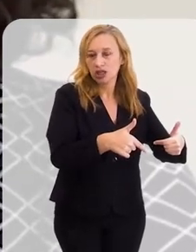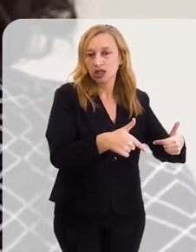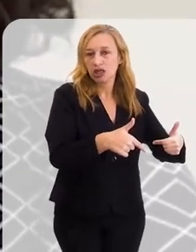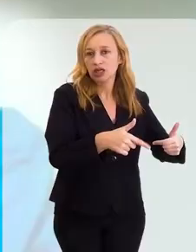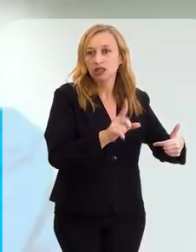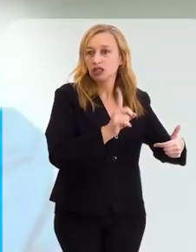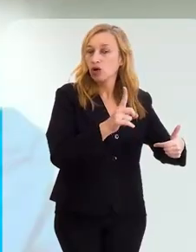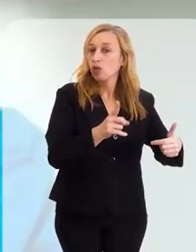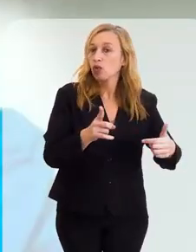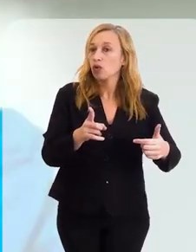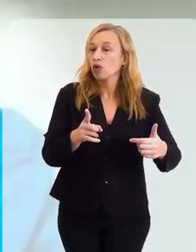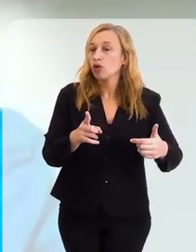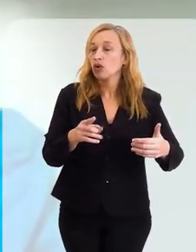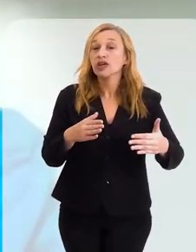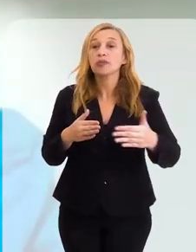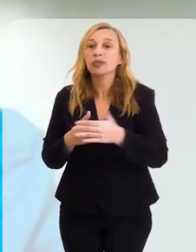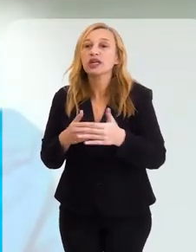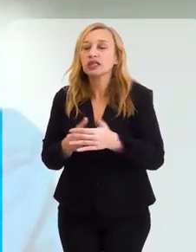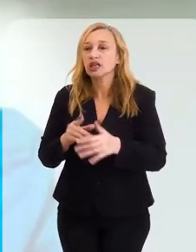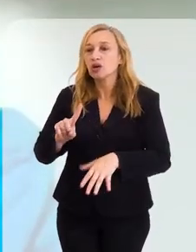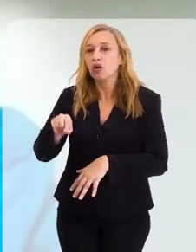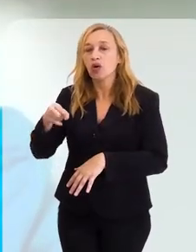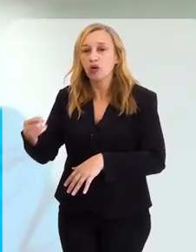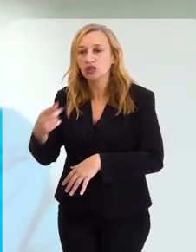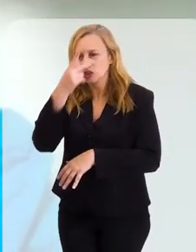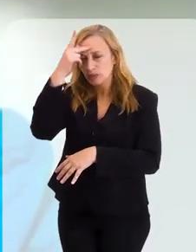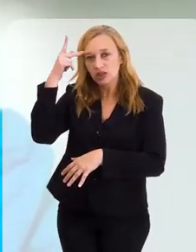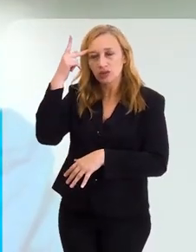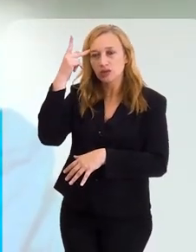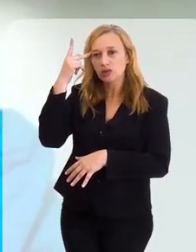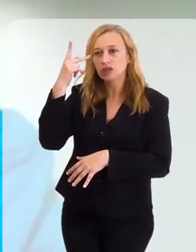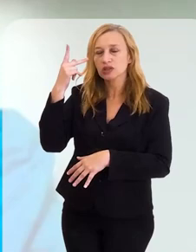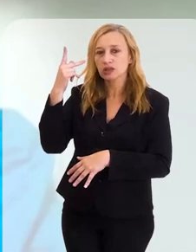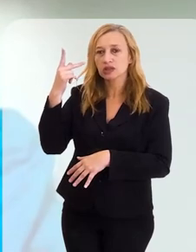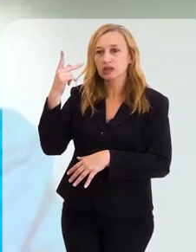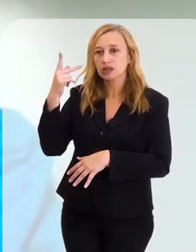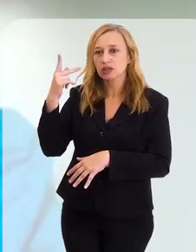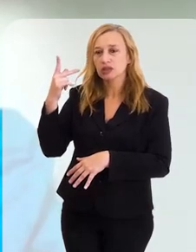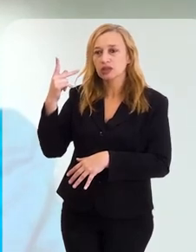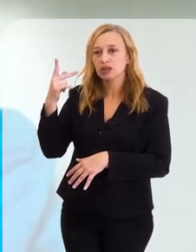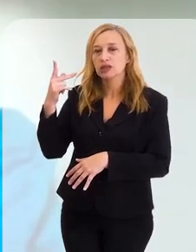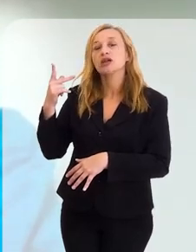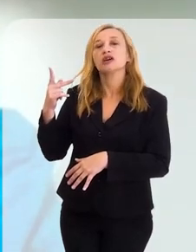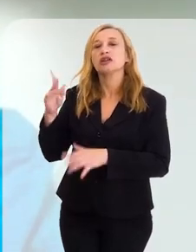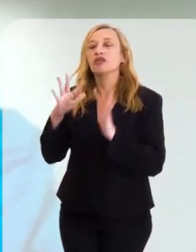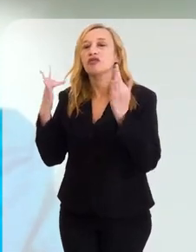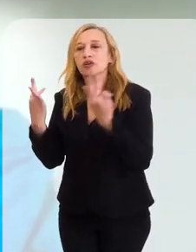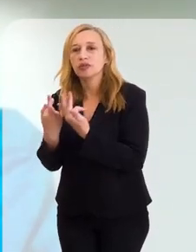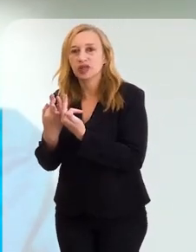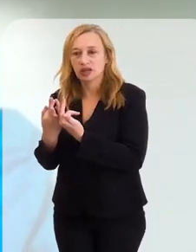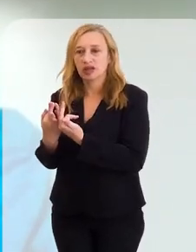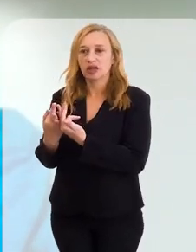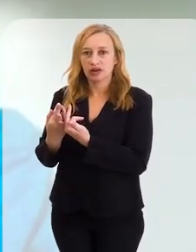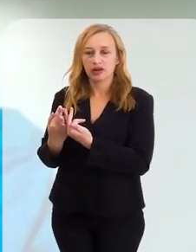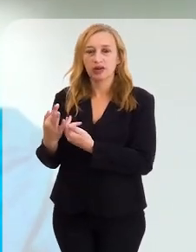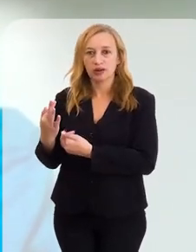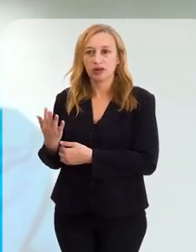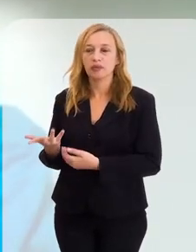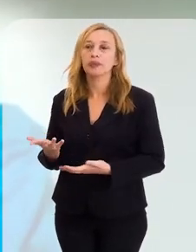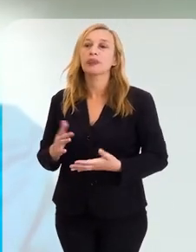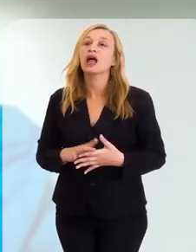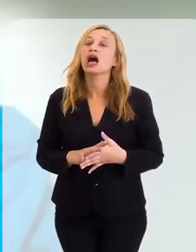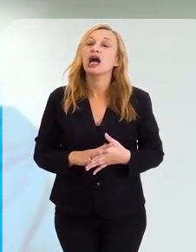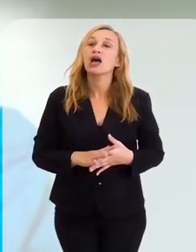ele consegue lidar com essa interface sem conflitar com outras pessoas da própria família e do seu suporte